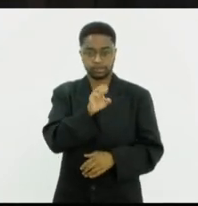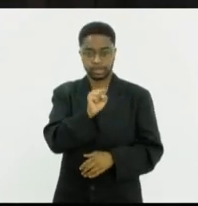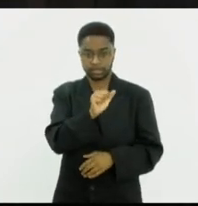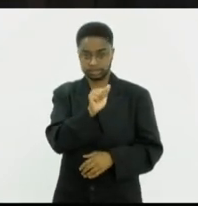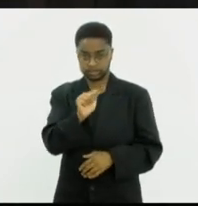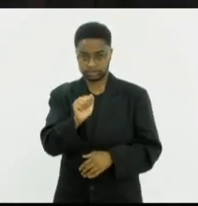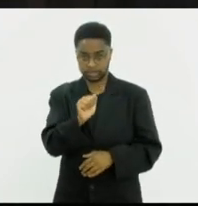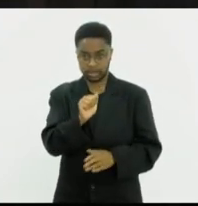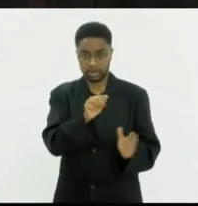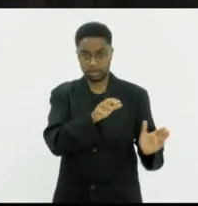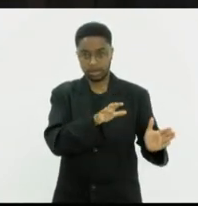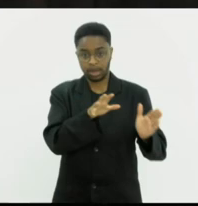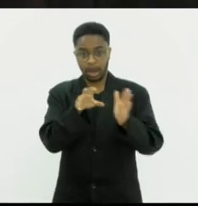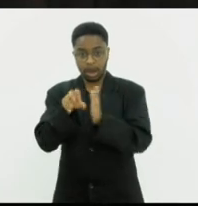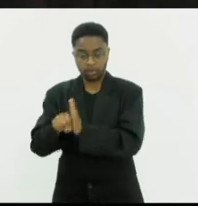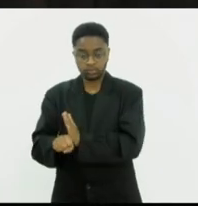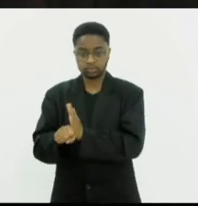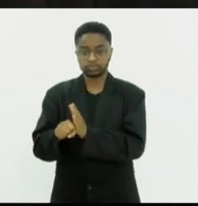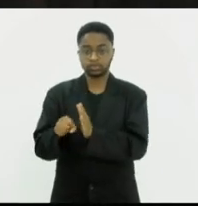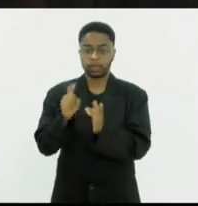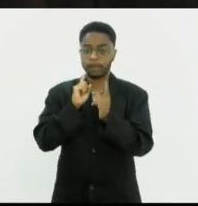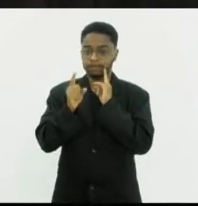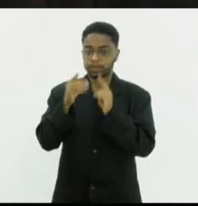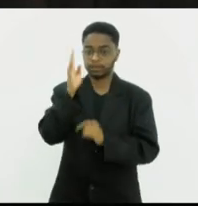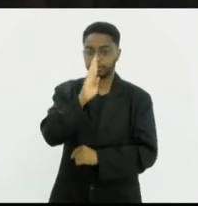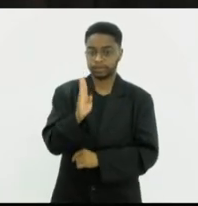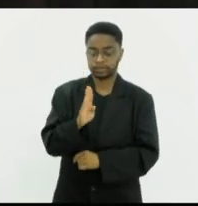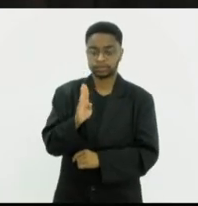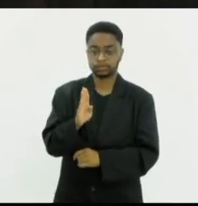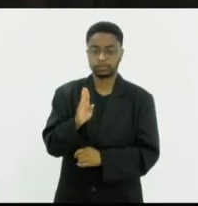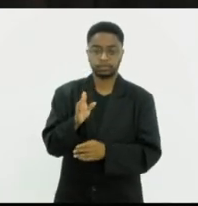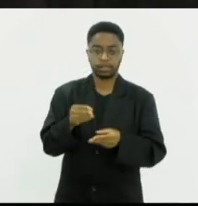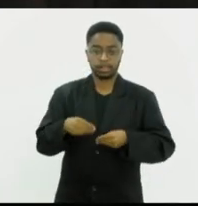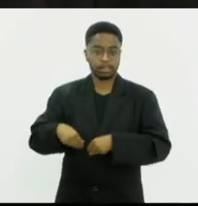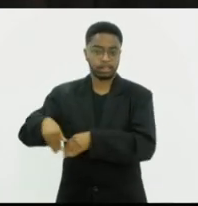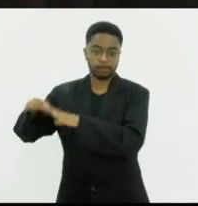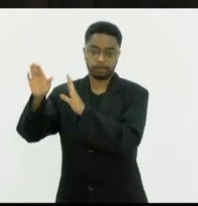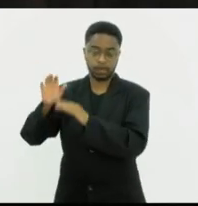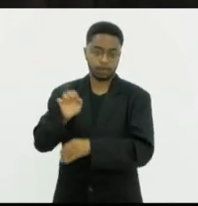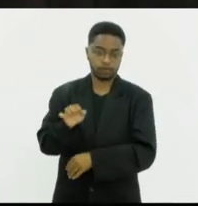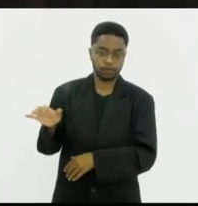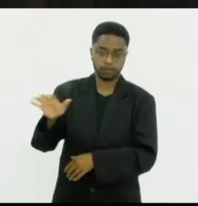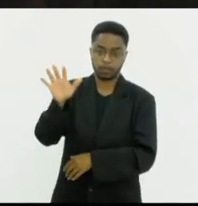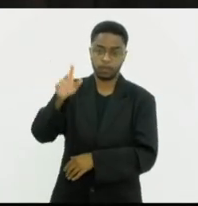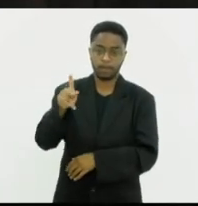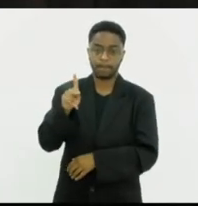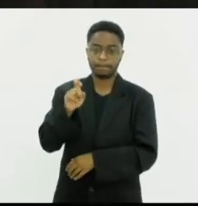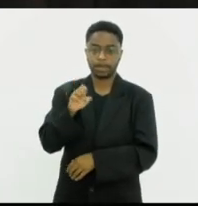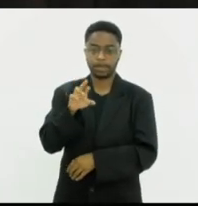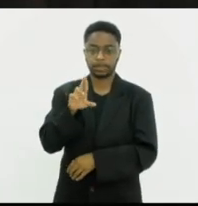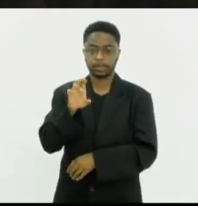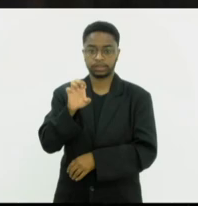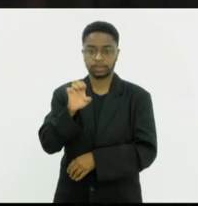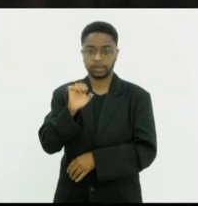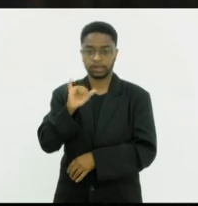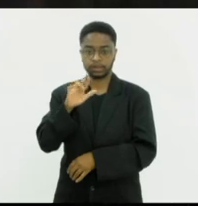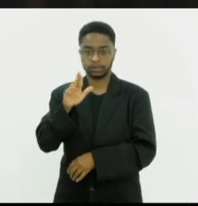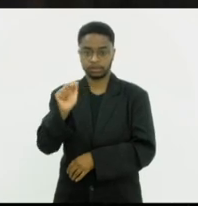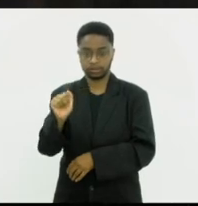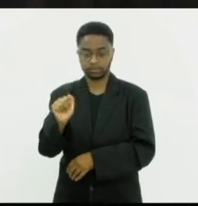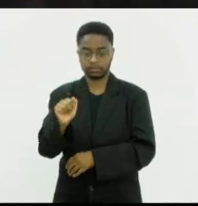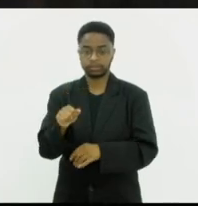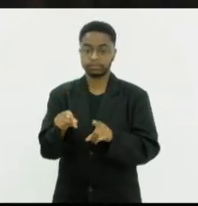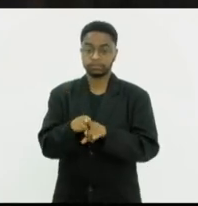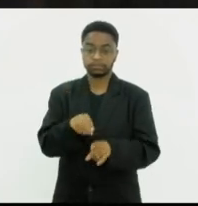foi assaltado na Avenida Brasil e levado lá para um cantão, lá no Morro da Pedreira, e